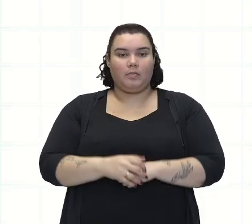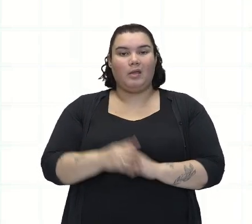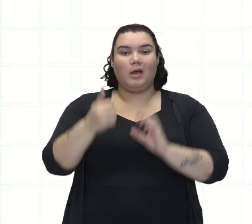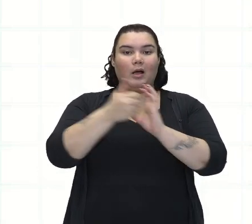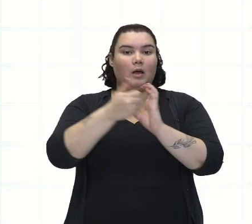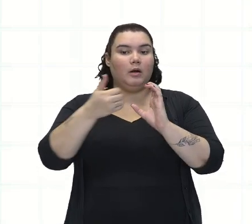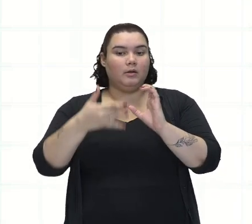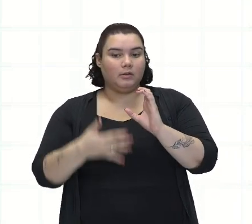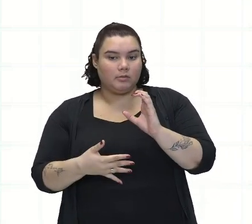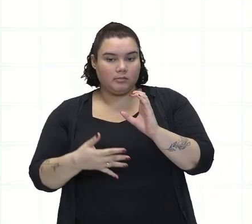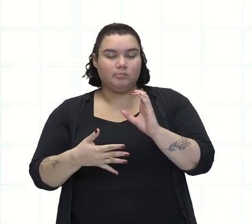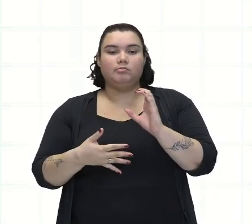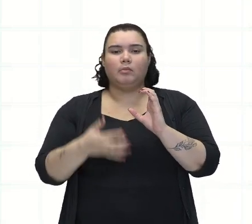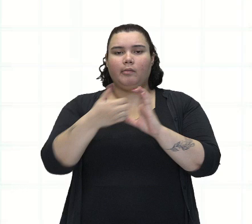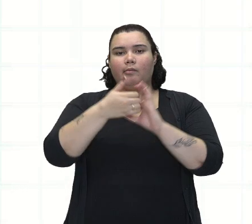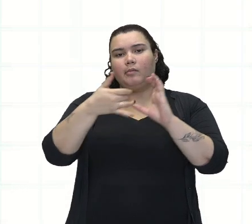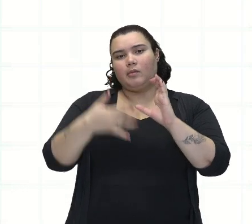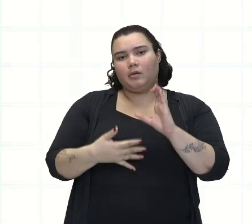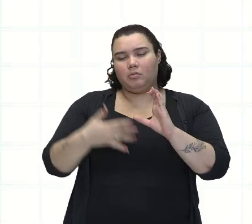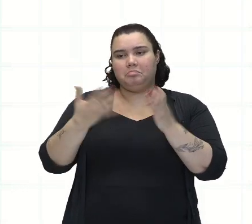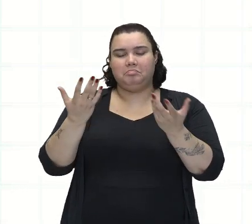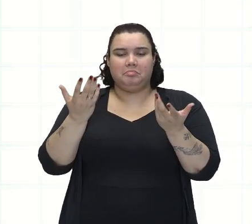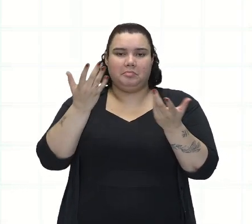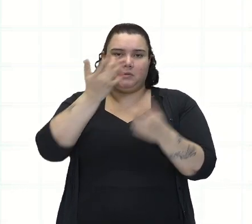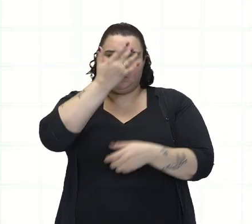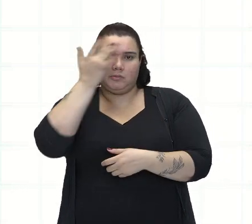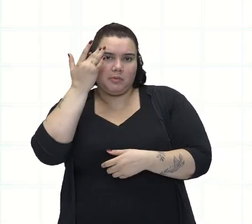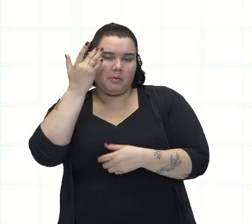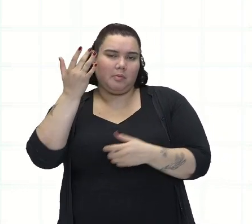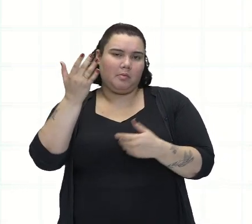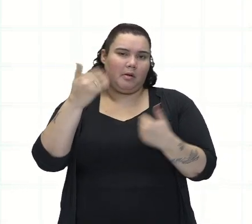caracterização de seres,